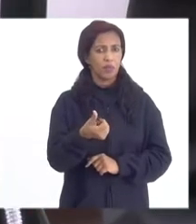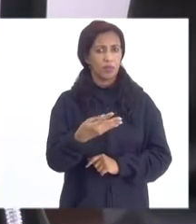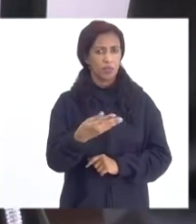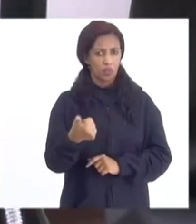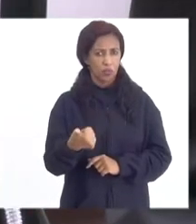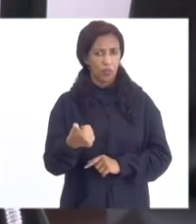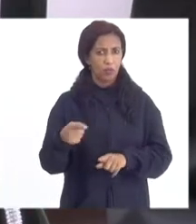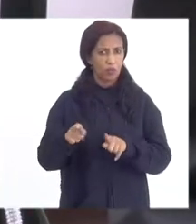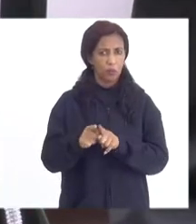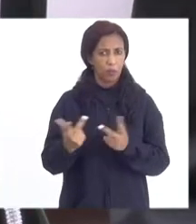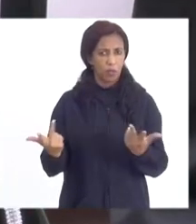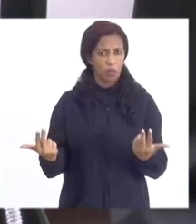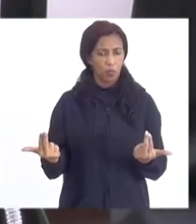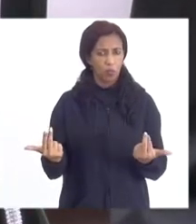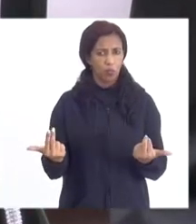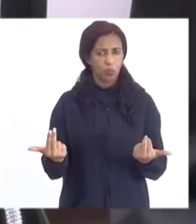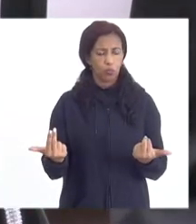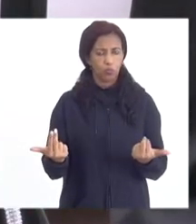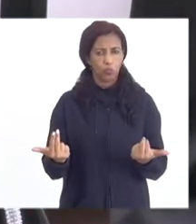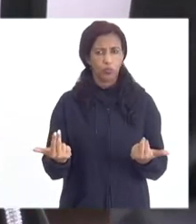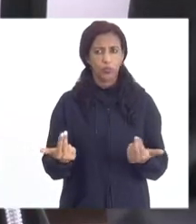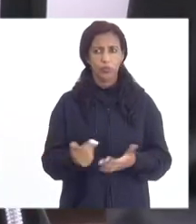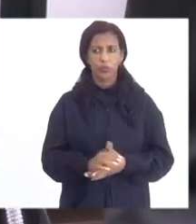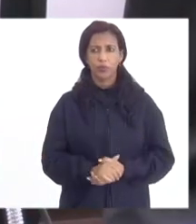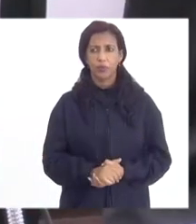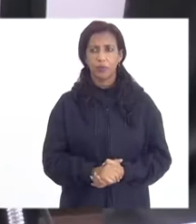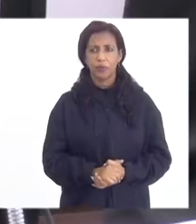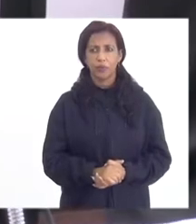2641. Que precede a ele, né?